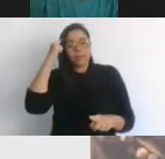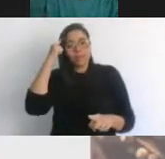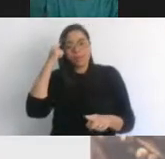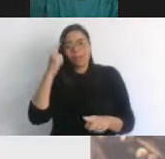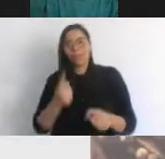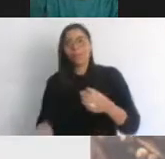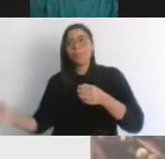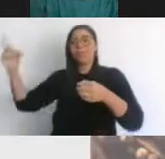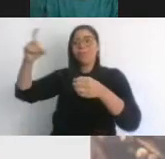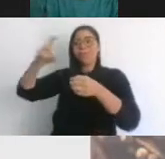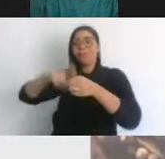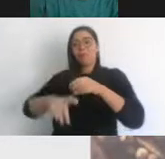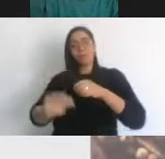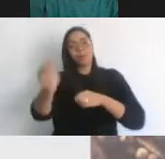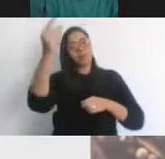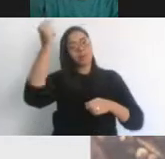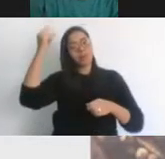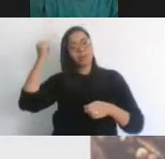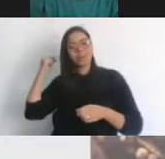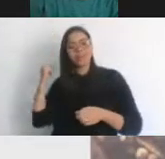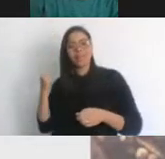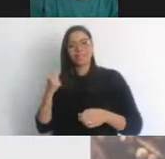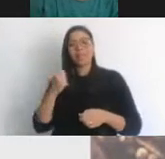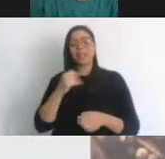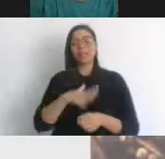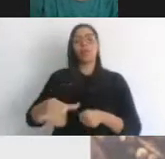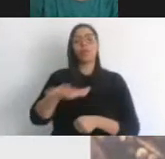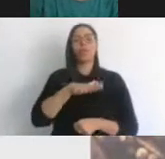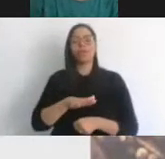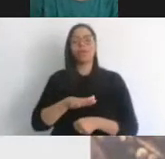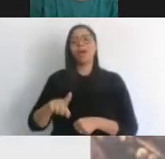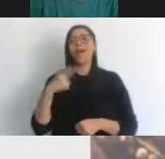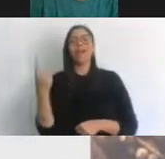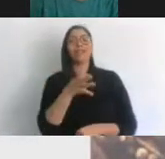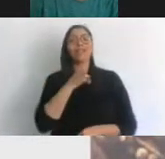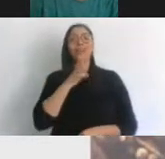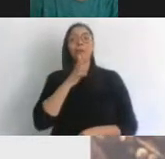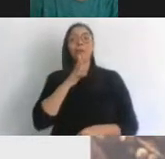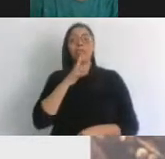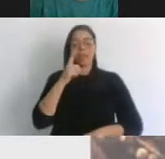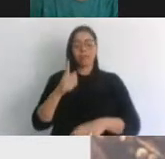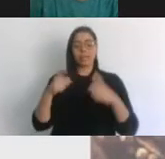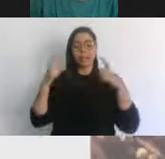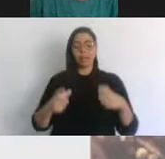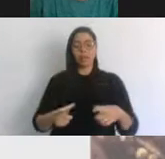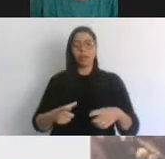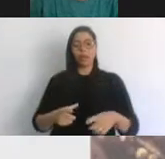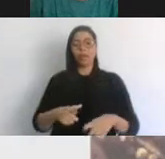para um período anterior ao Colonial porque a gente nem conhece esse período então é impossível 10